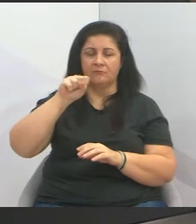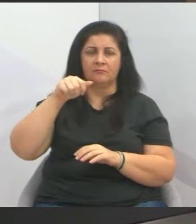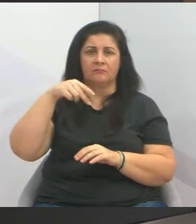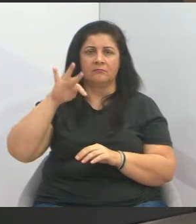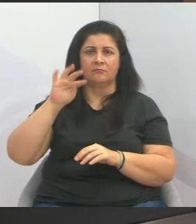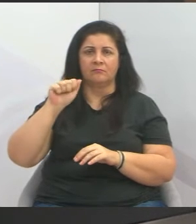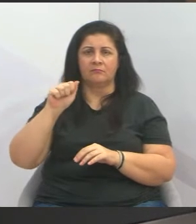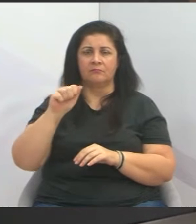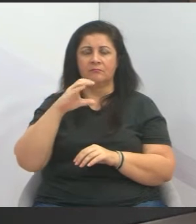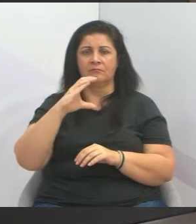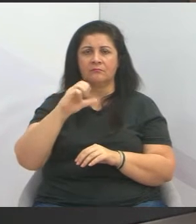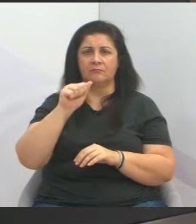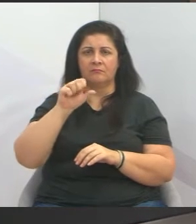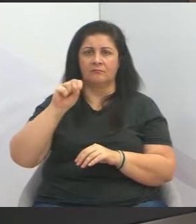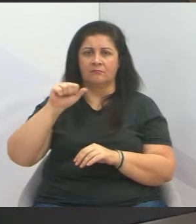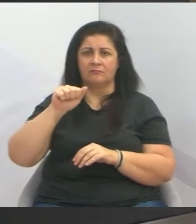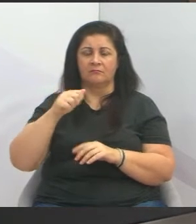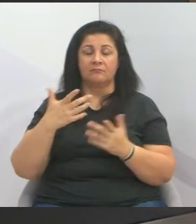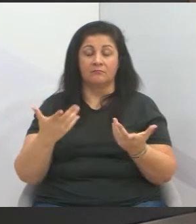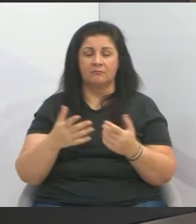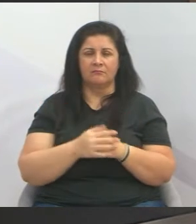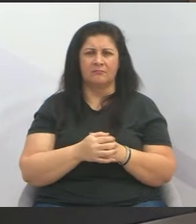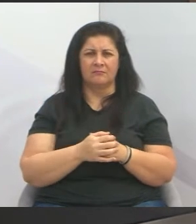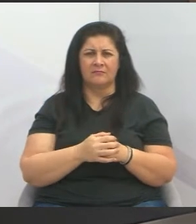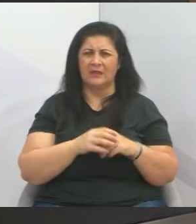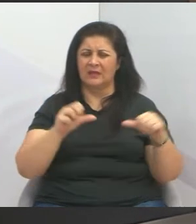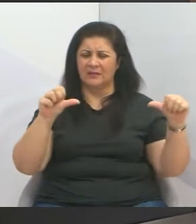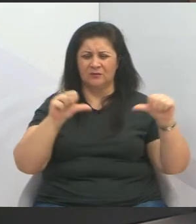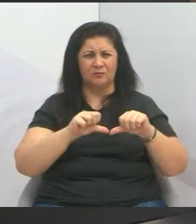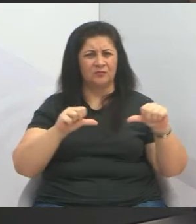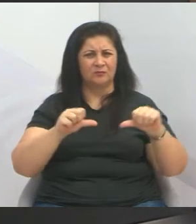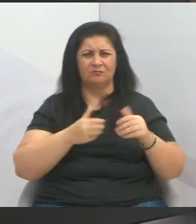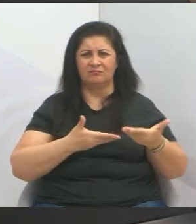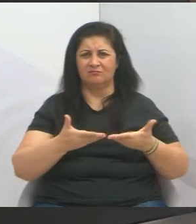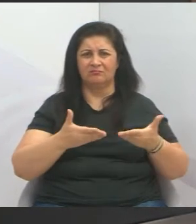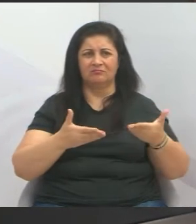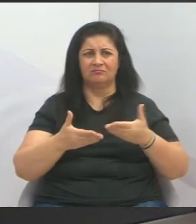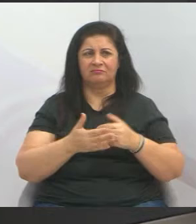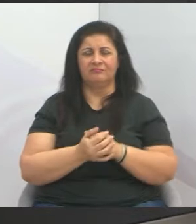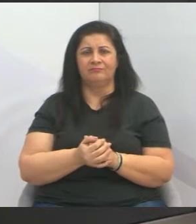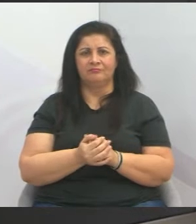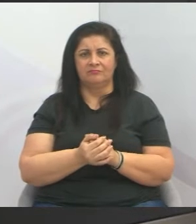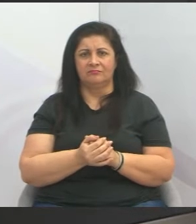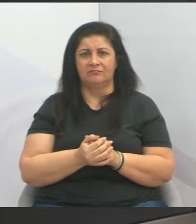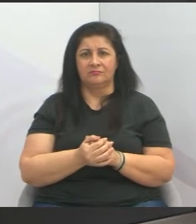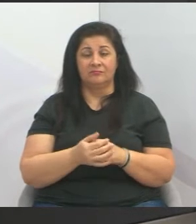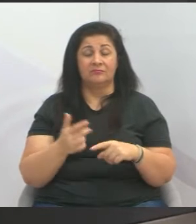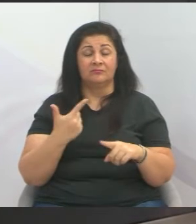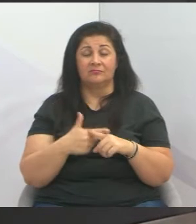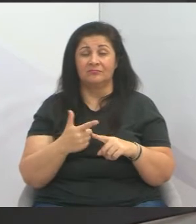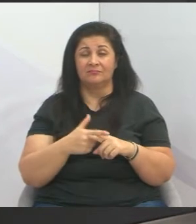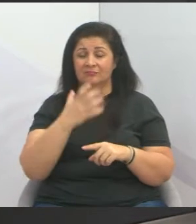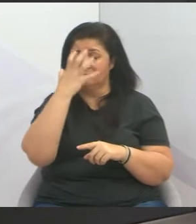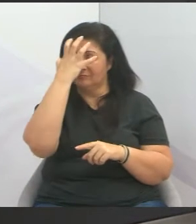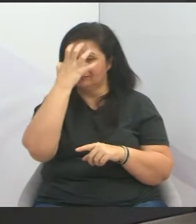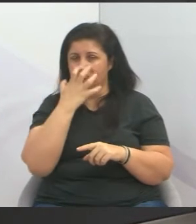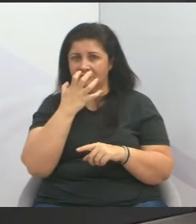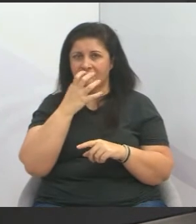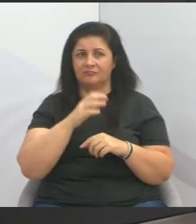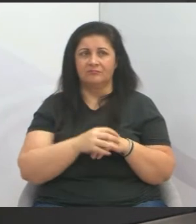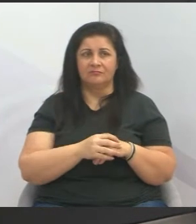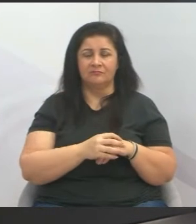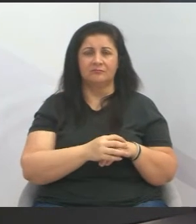é o péssimo serviço prestado pela empresa J t u e o problema é grave o que a gente tem pelo mau dimensionamento